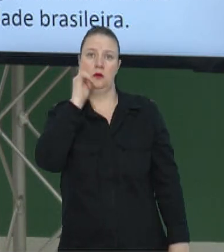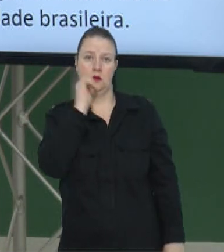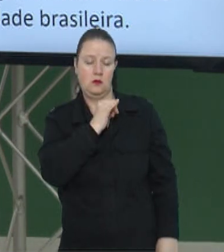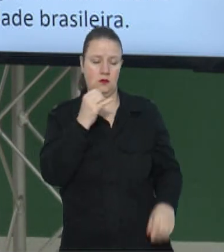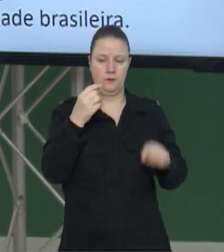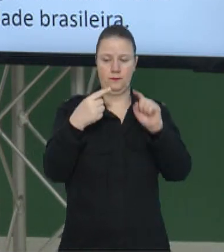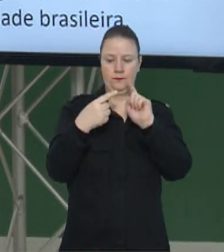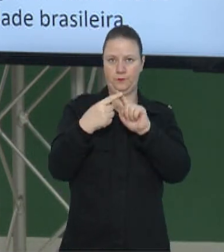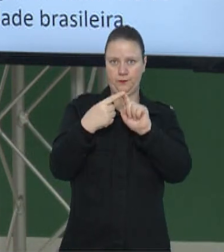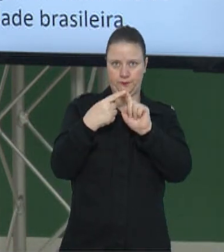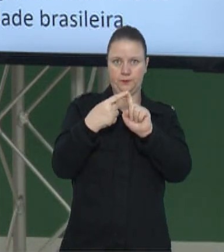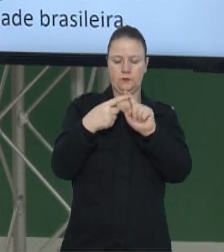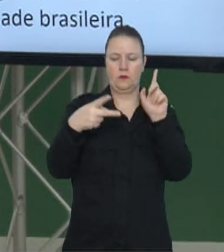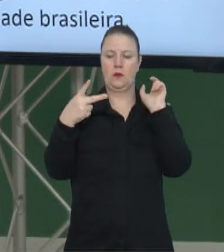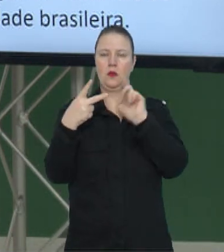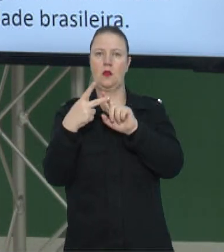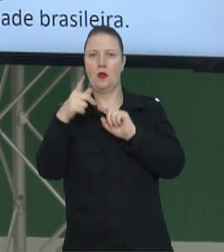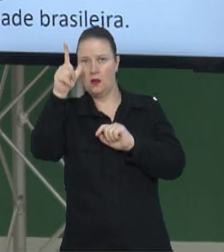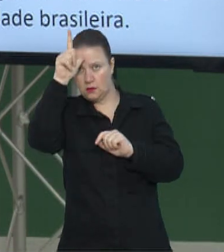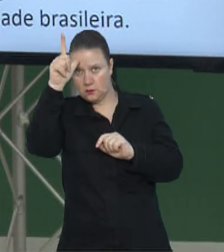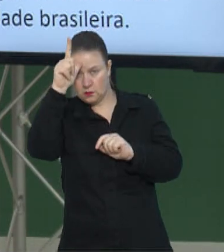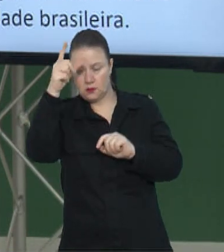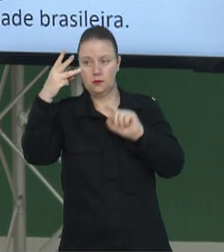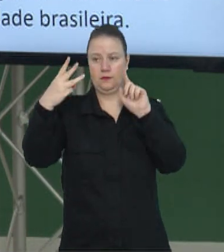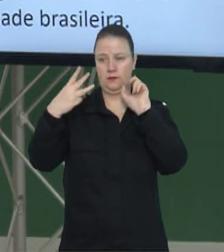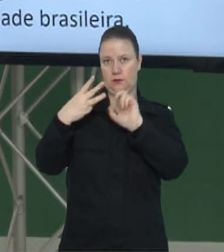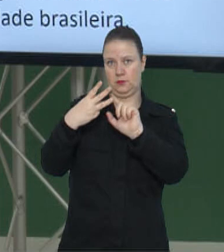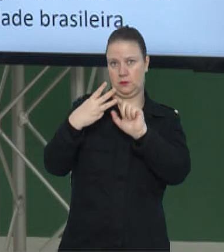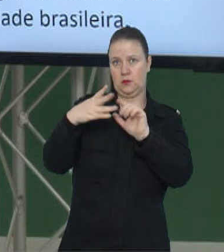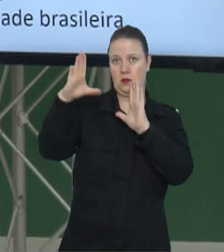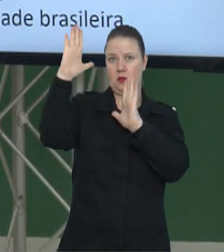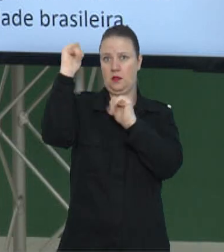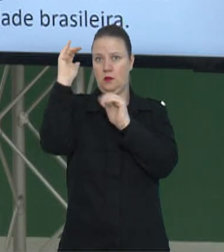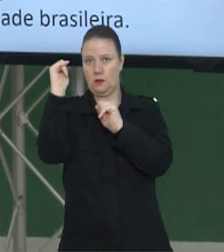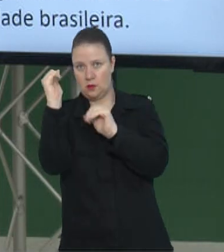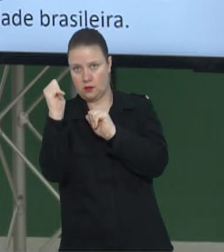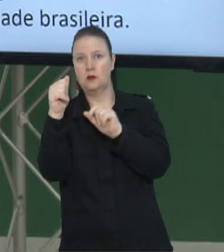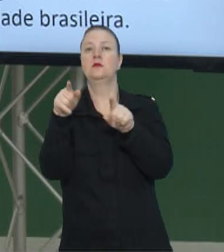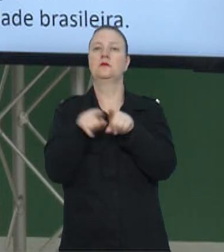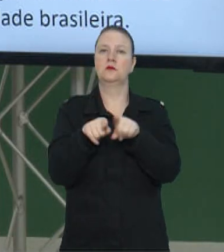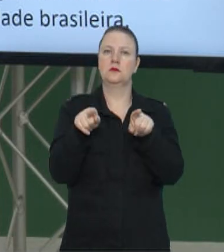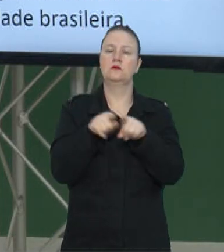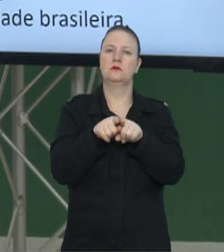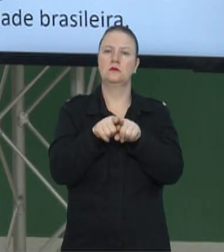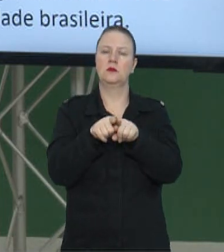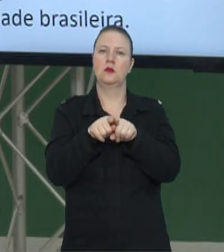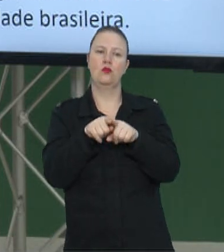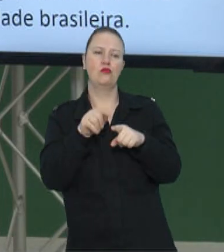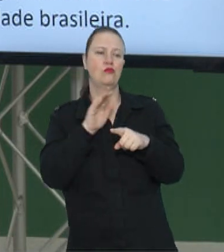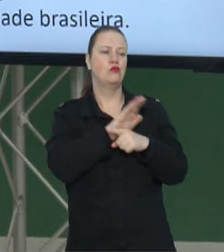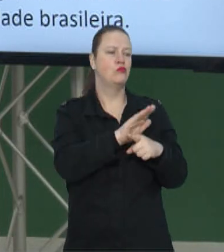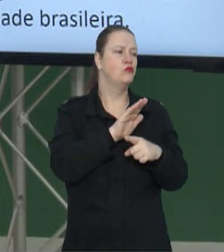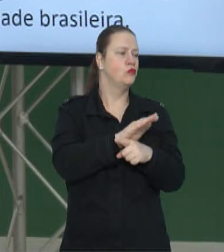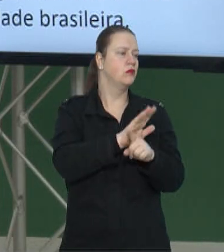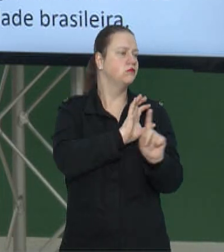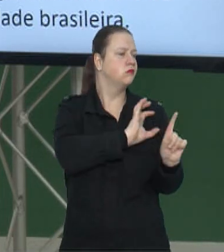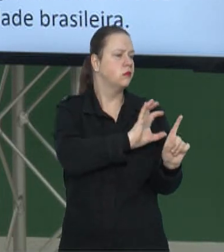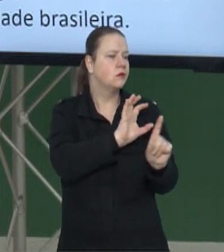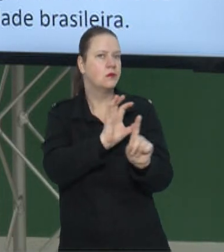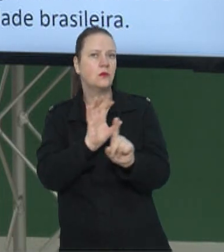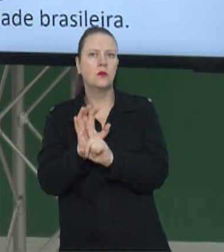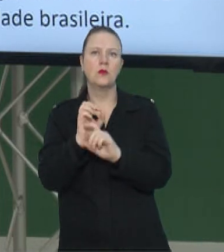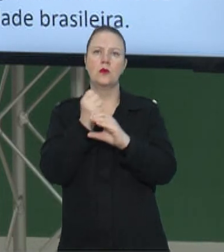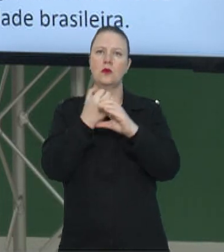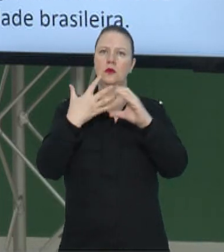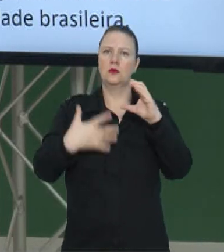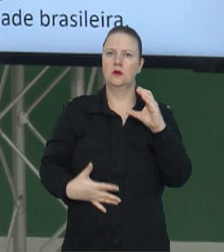espanhóis vieram grandes grupos, portanto, uma contribuição muito ampla nas características populacionais